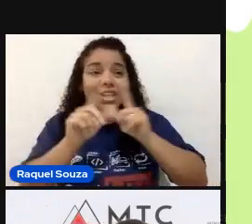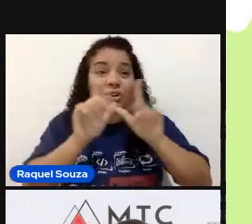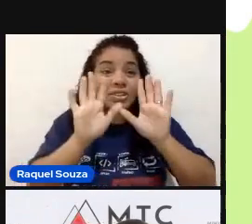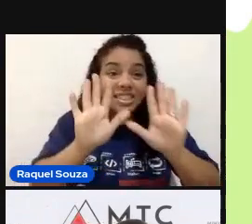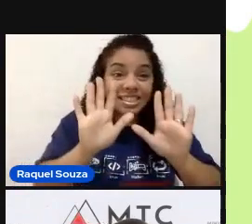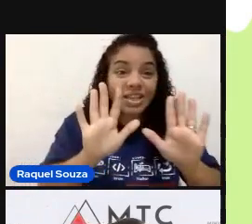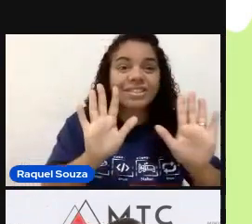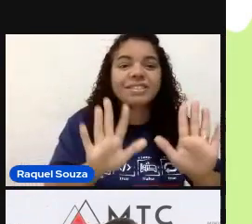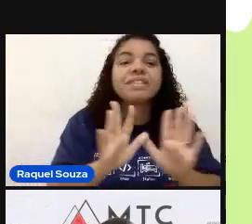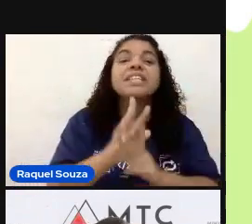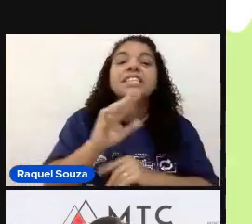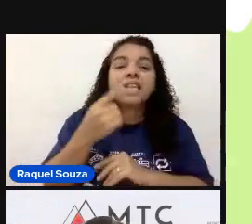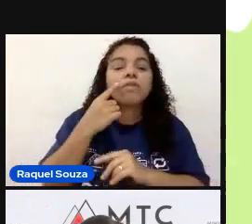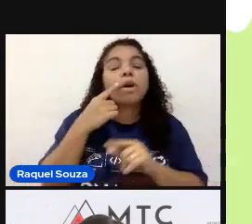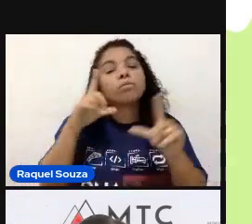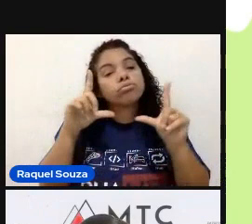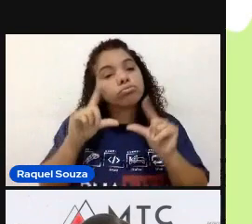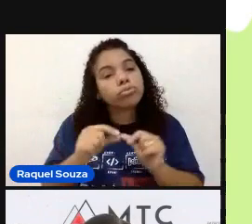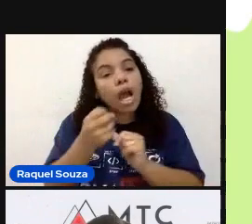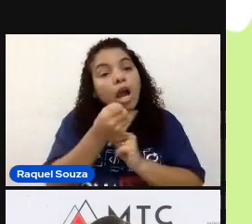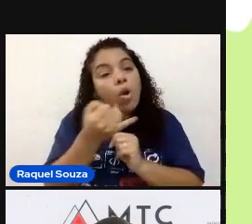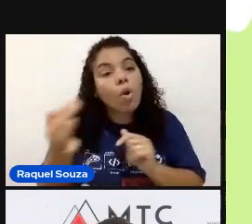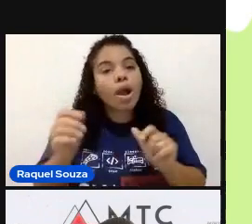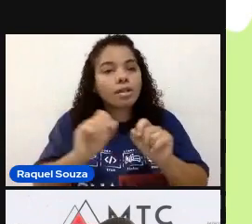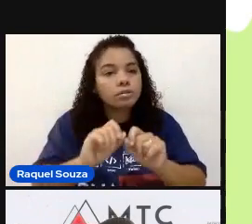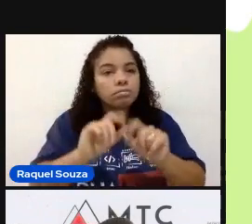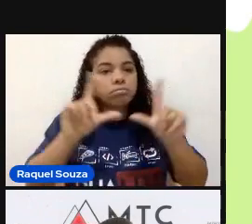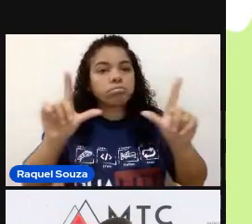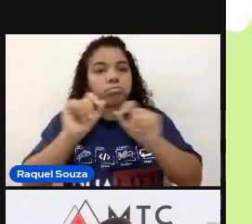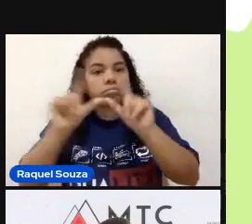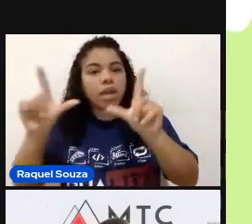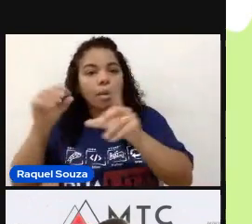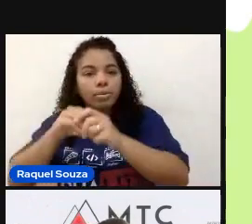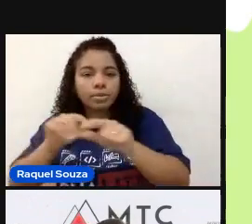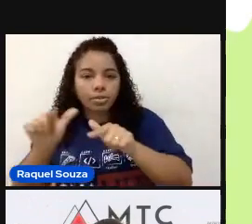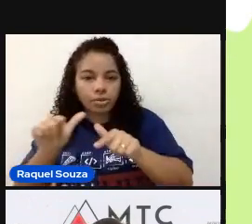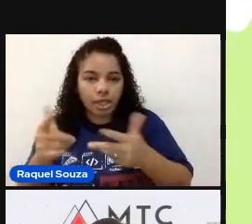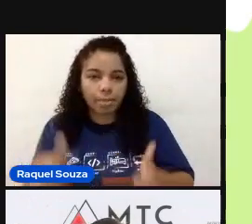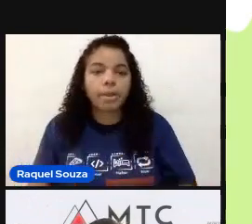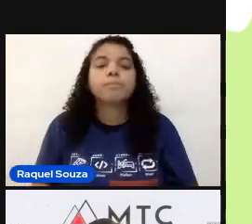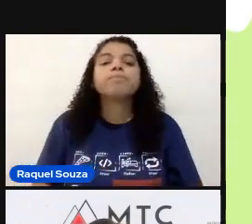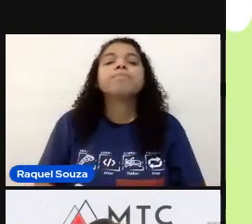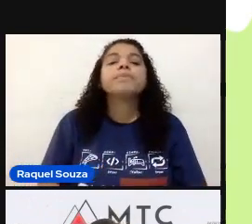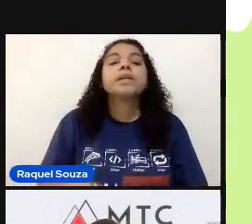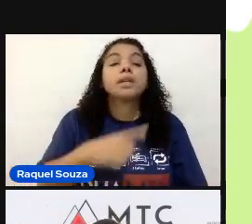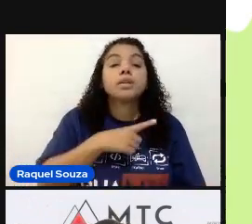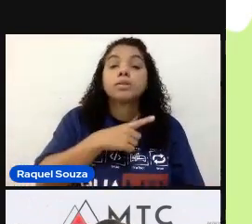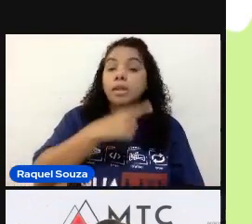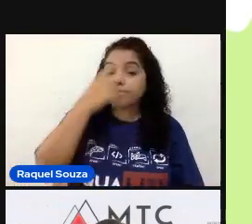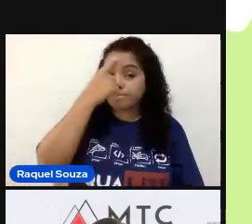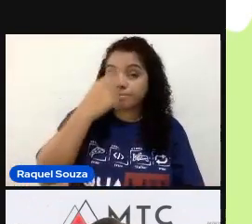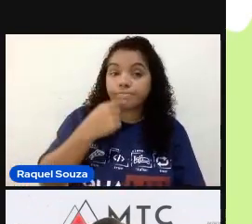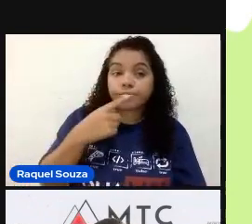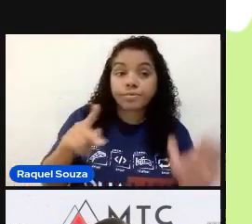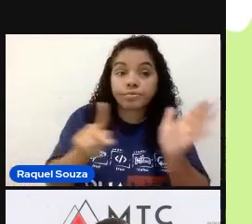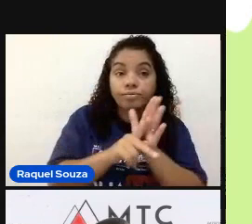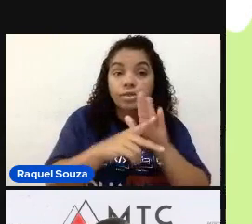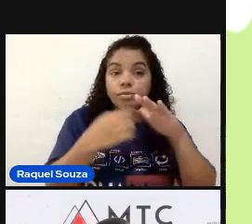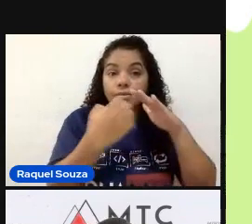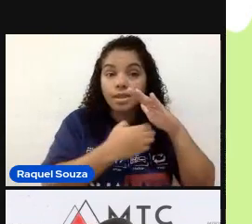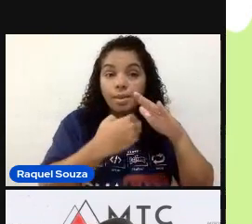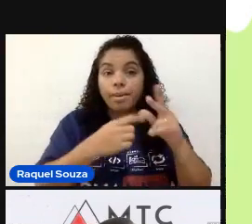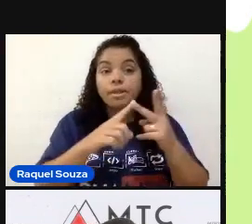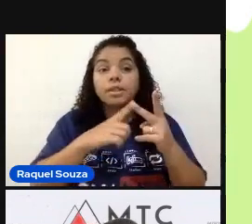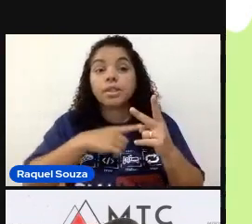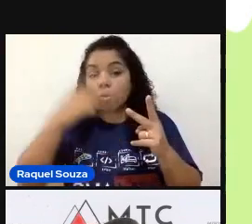Então, vamos diminuir a quantidade de abas quando a gente está no trabalho. E eu tenho um perfil que é para a empresa e outro que é